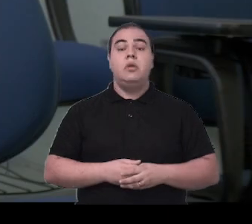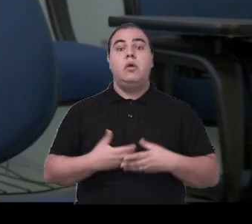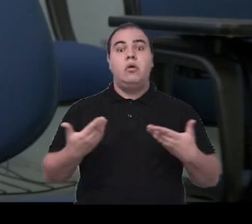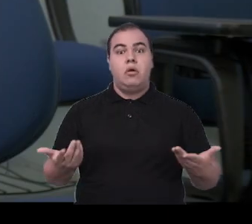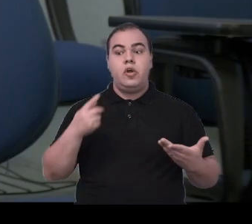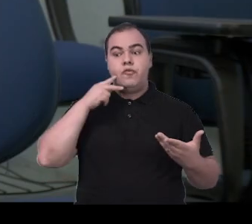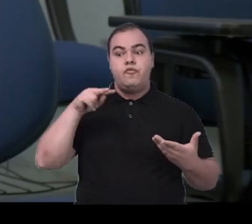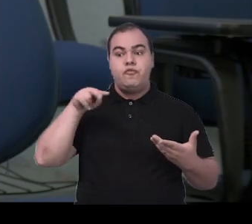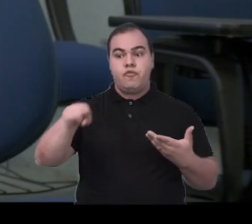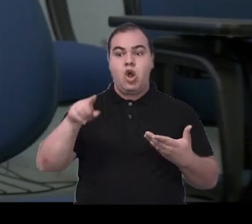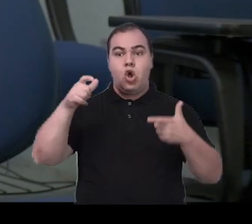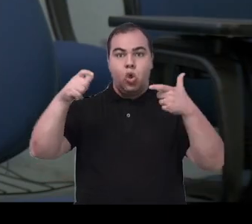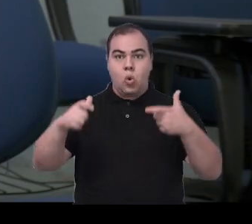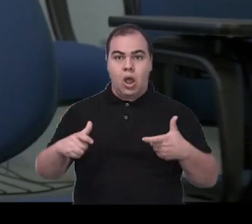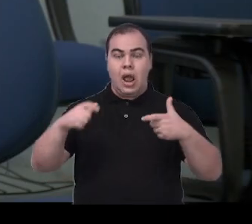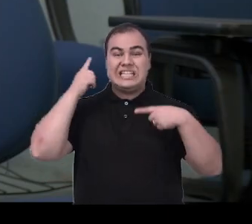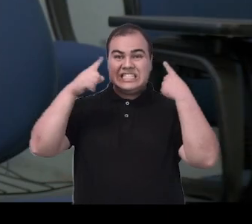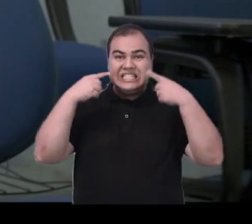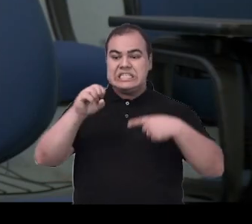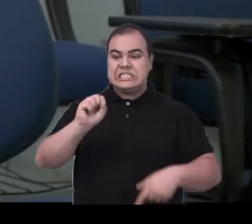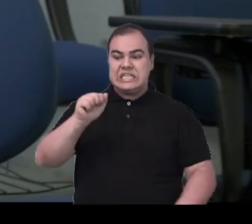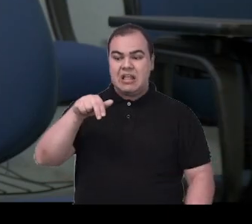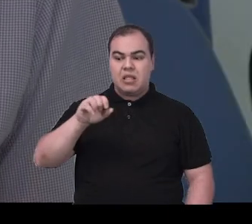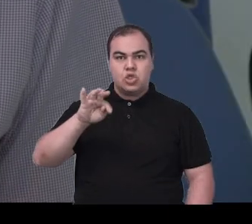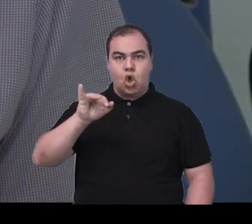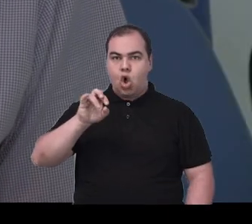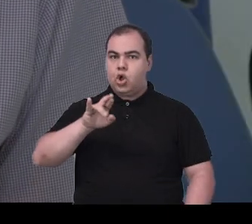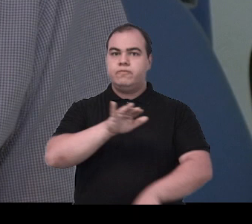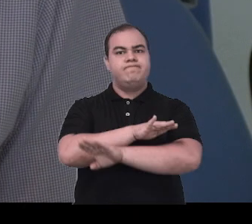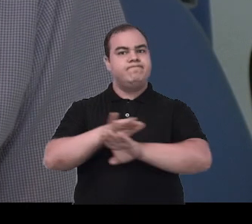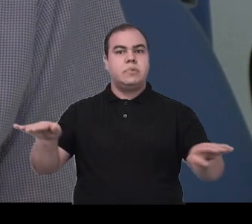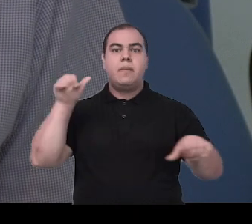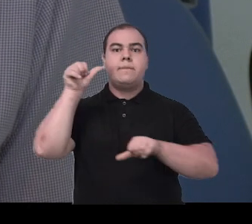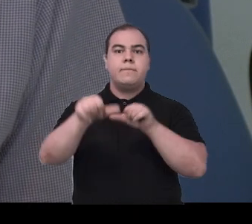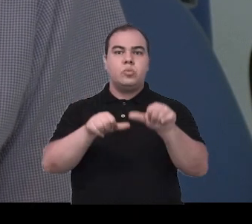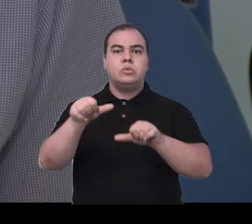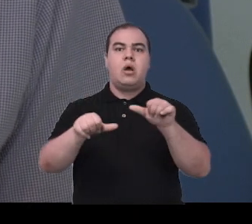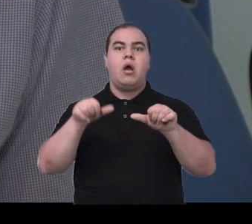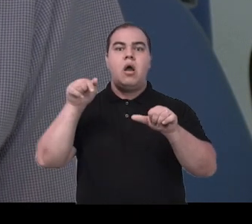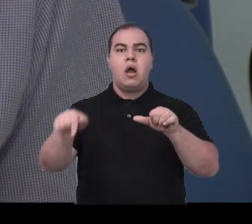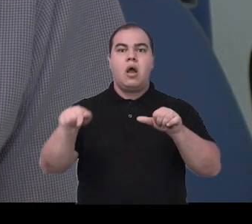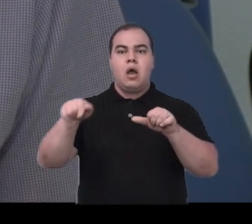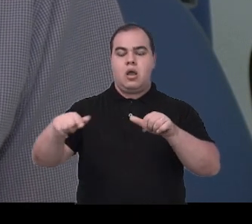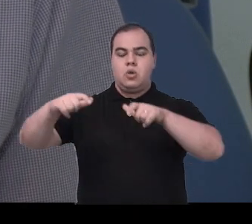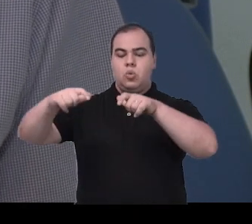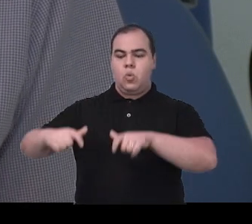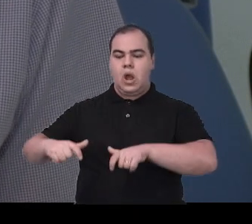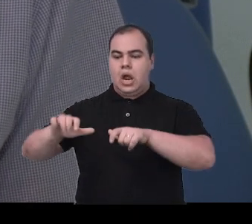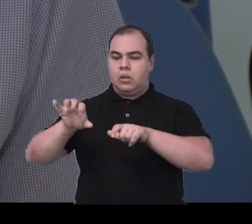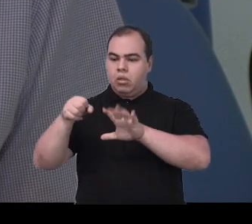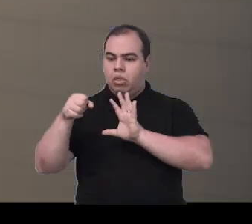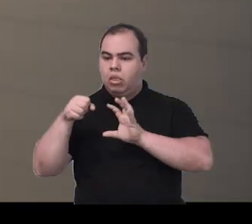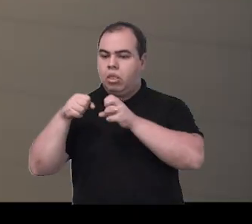nossa proposta é que ele deixasse de ser um sanatório, passasse a ser um serviço de saúde, porque a diretriz naquela época era sair do